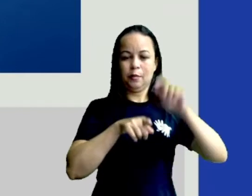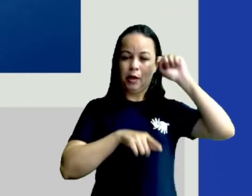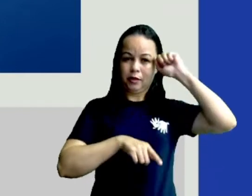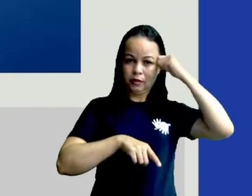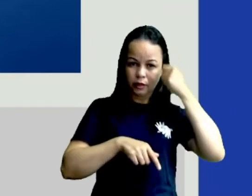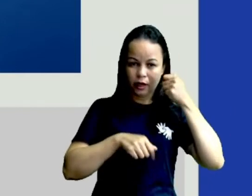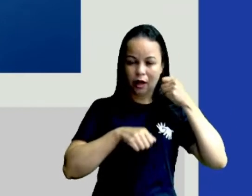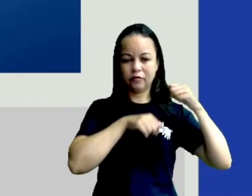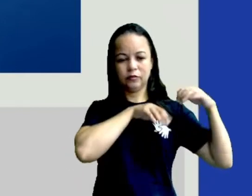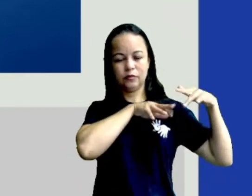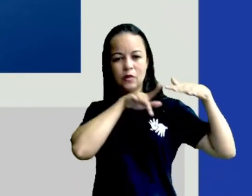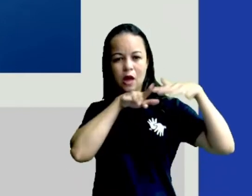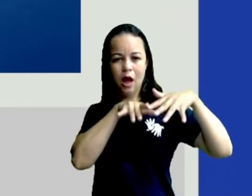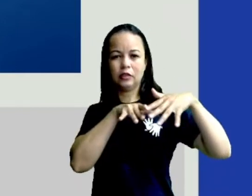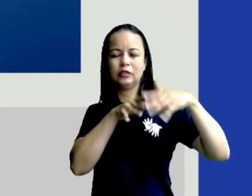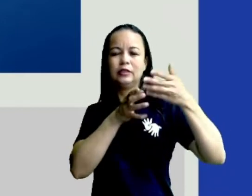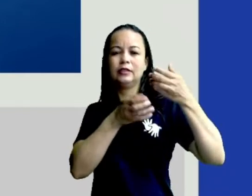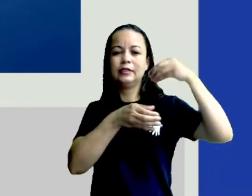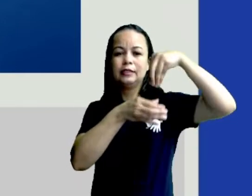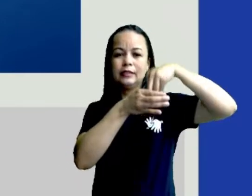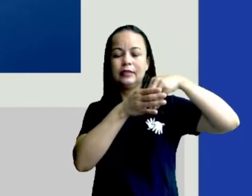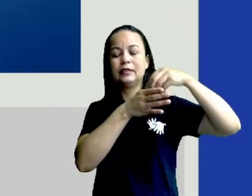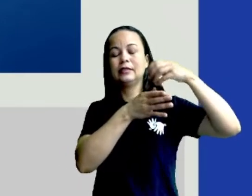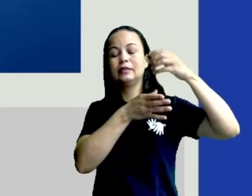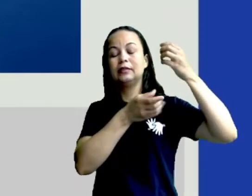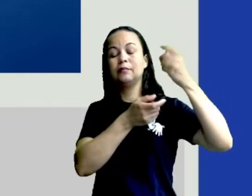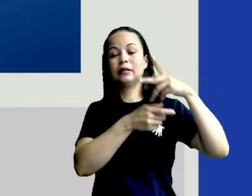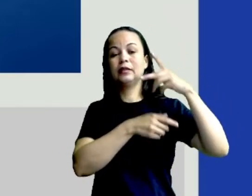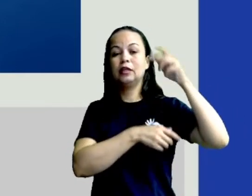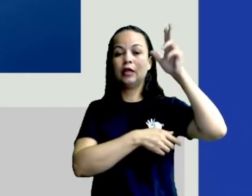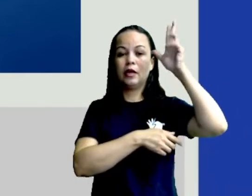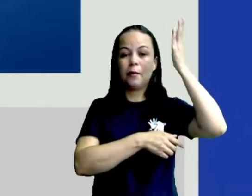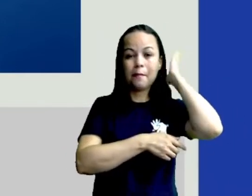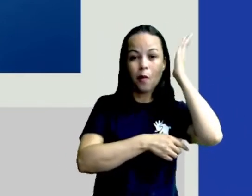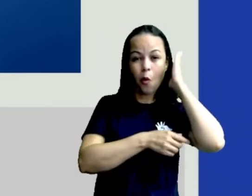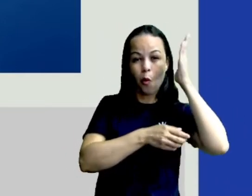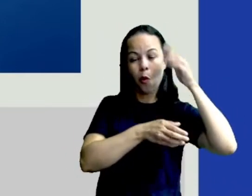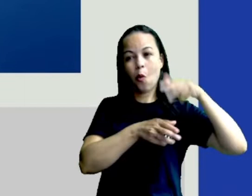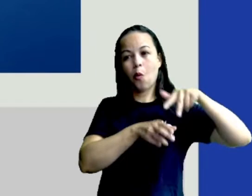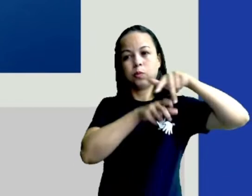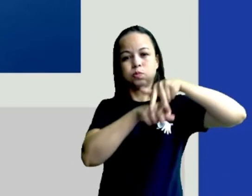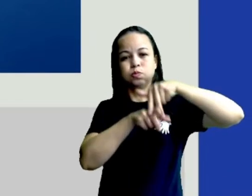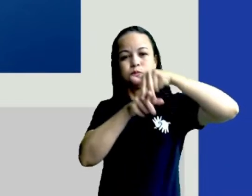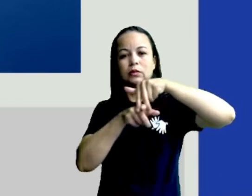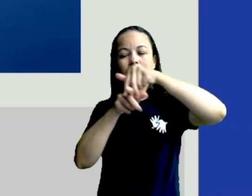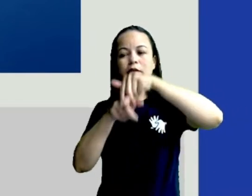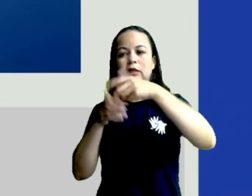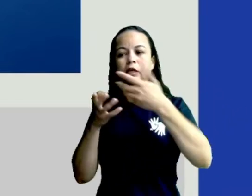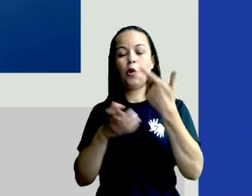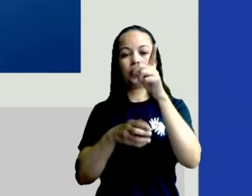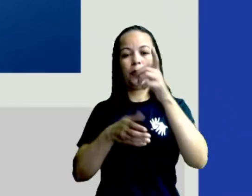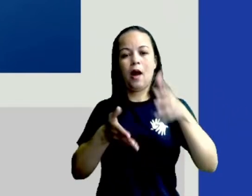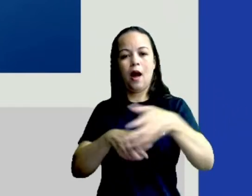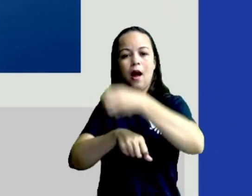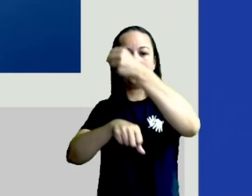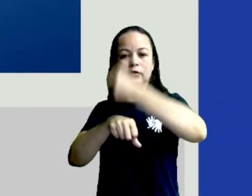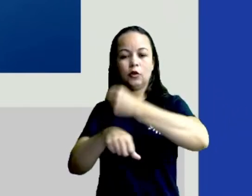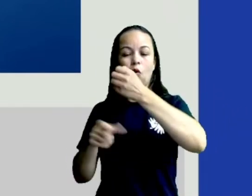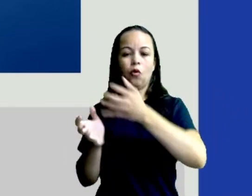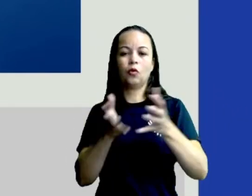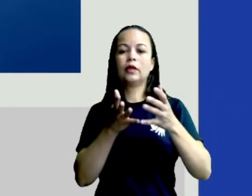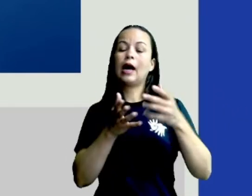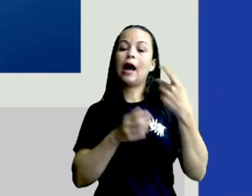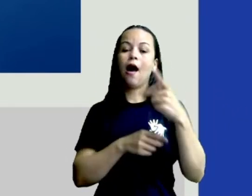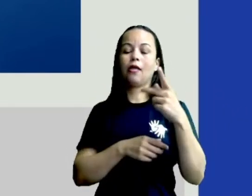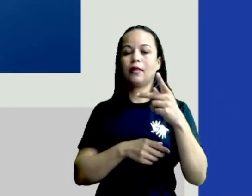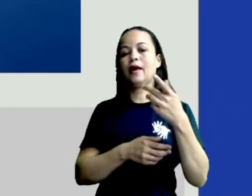no lombo de mulas e burros as mercadorias produzidas em outras partes da colônia até a região